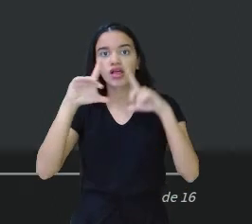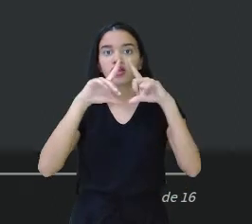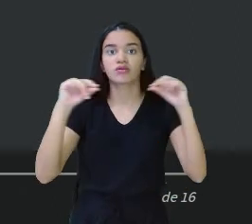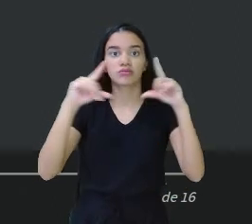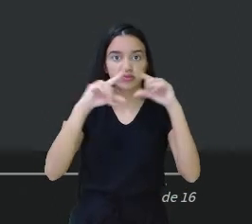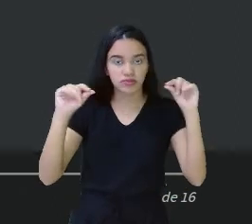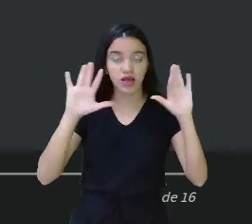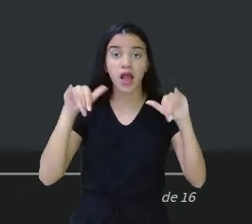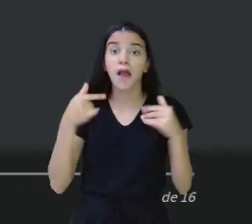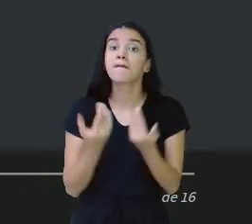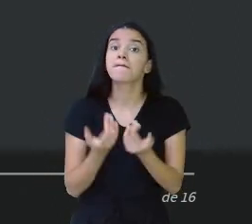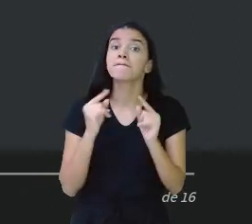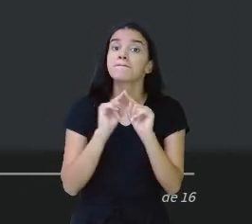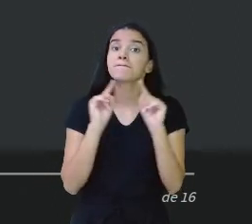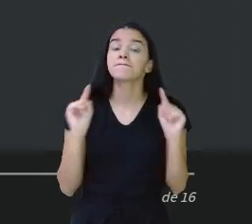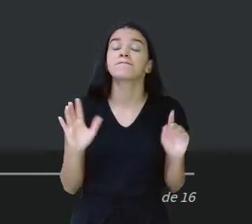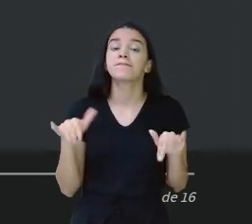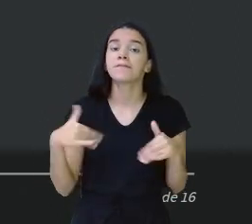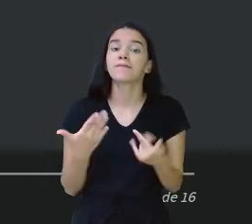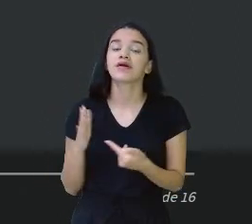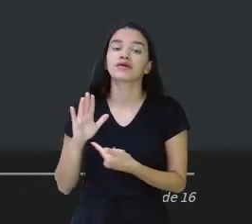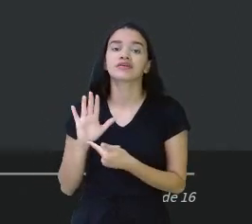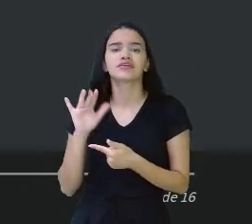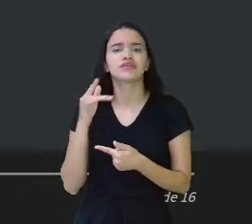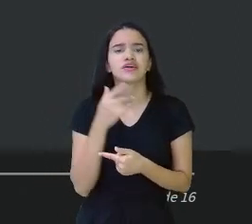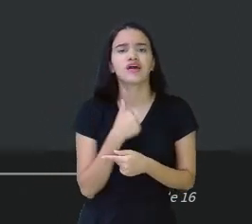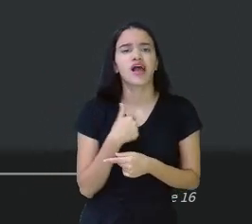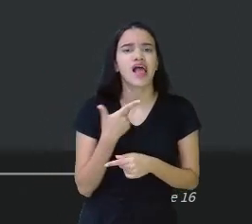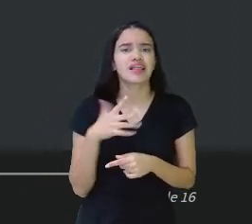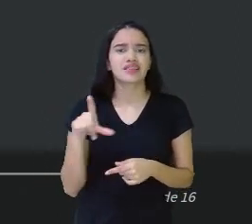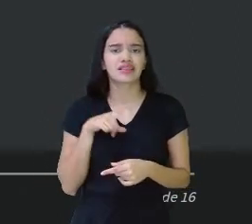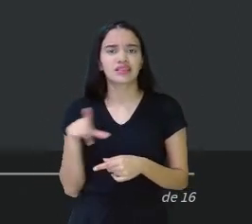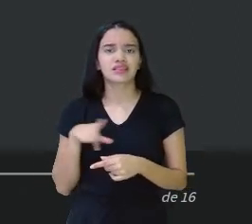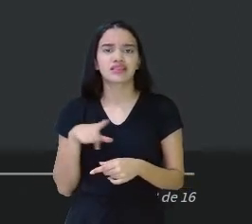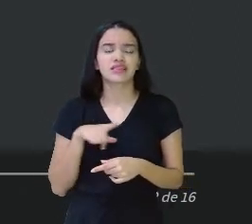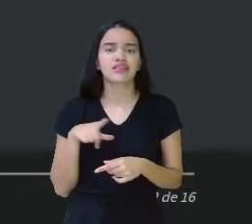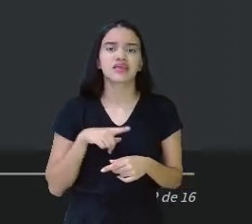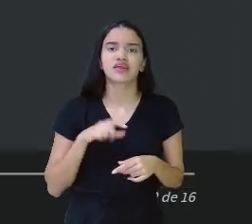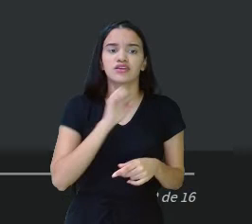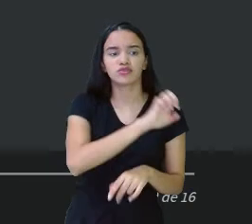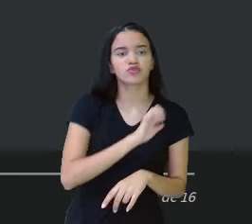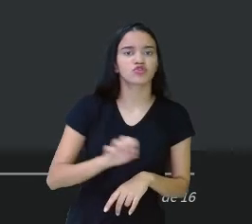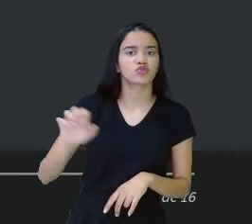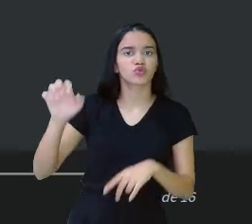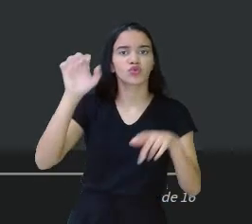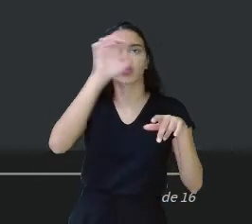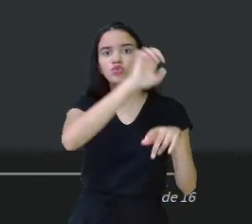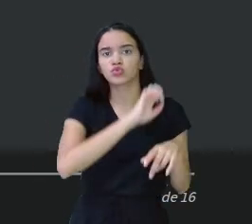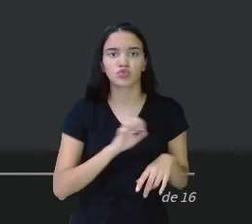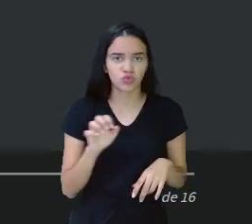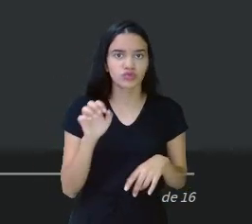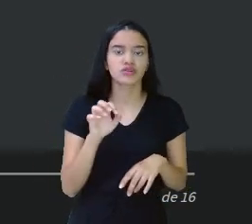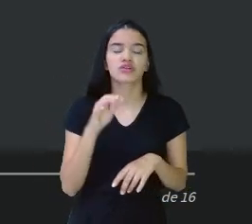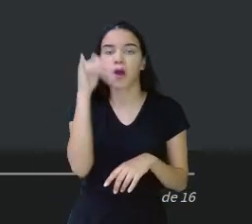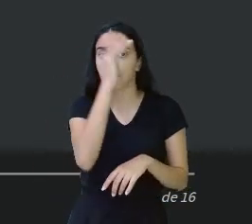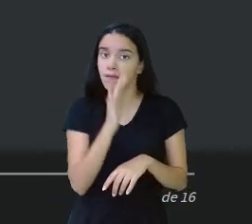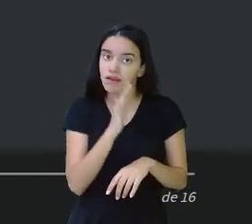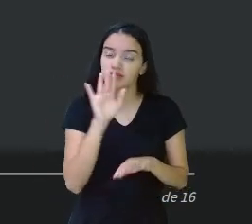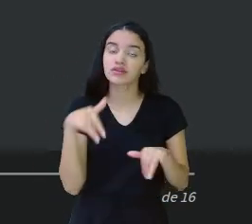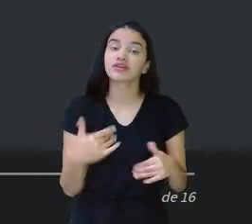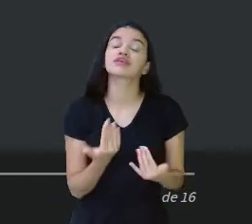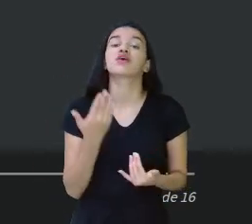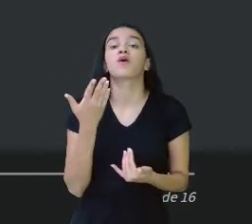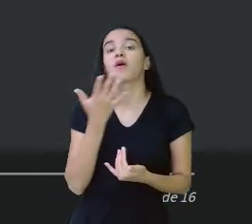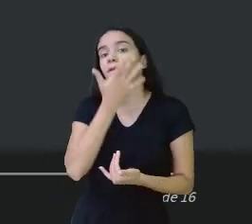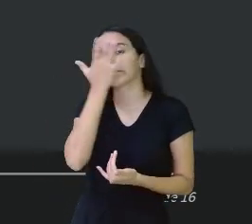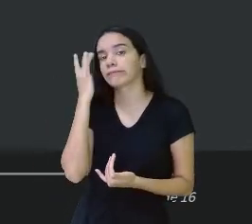Brasília, mas há registro de aparição de animal em quase todos os estados brasileiros. Segundo biólogos, eles foram